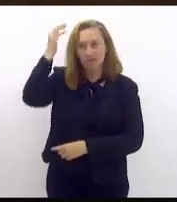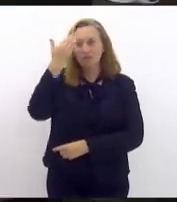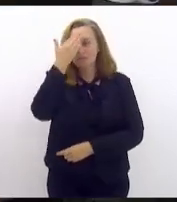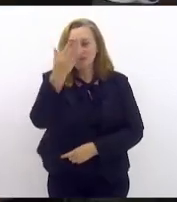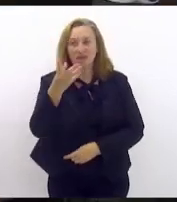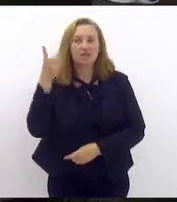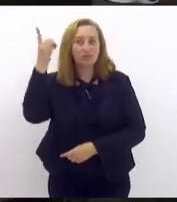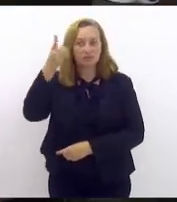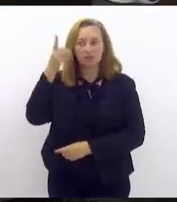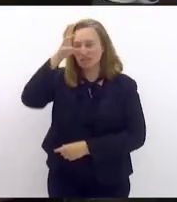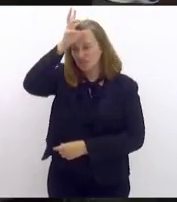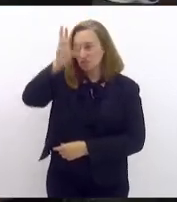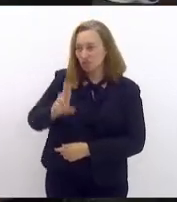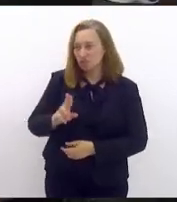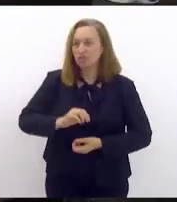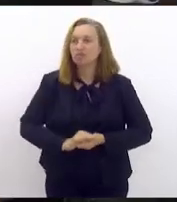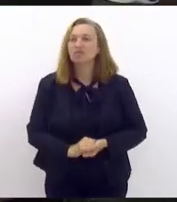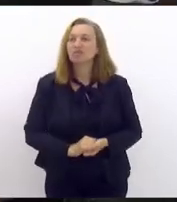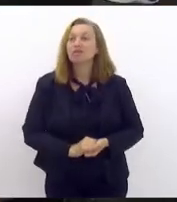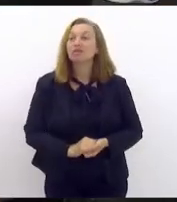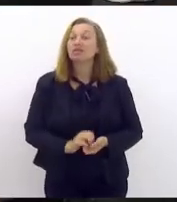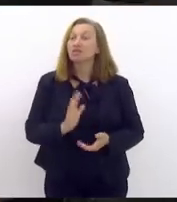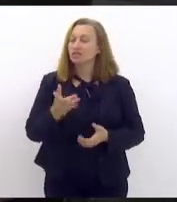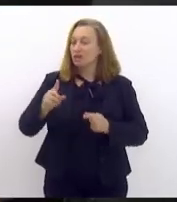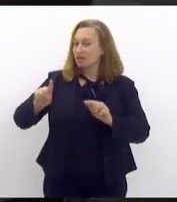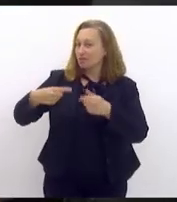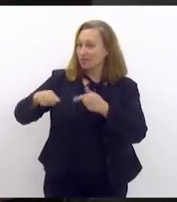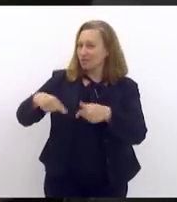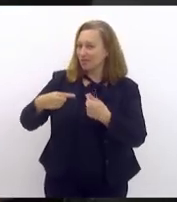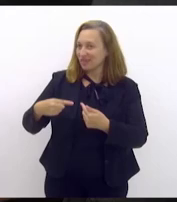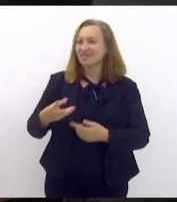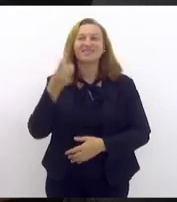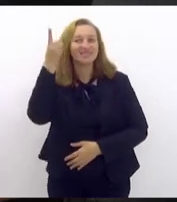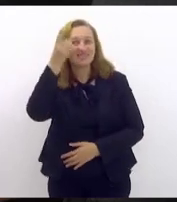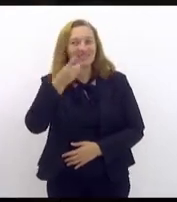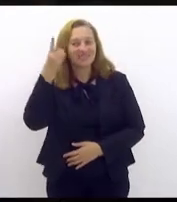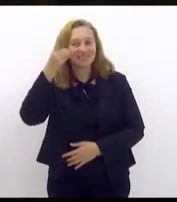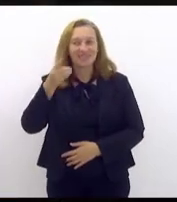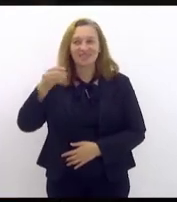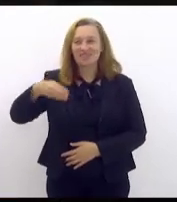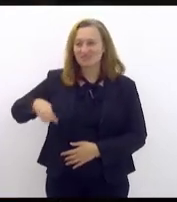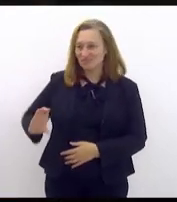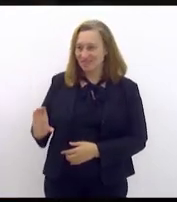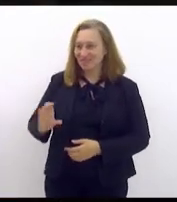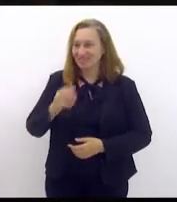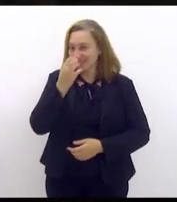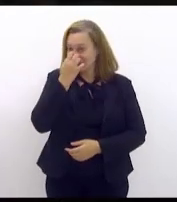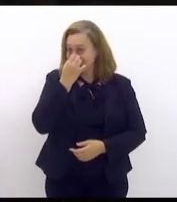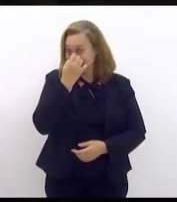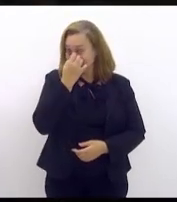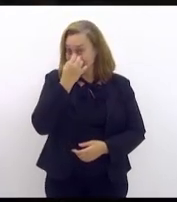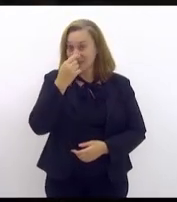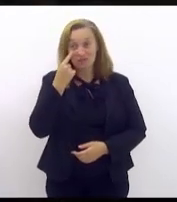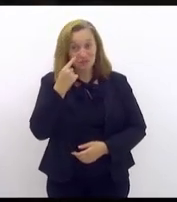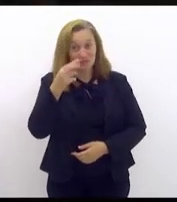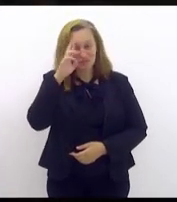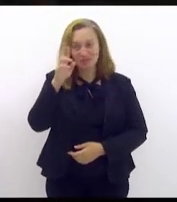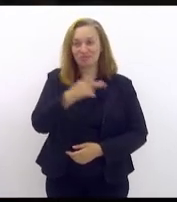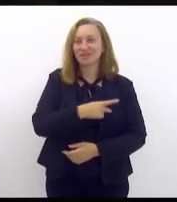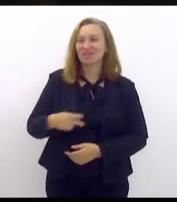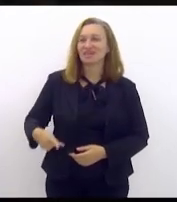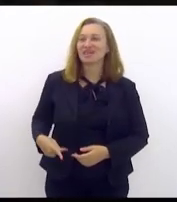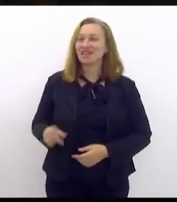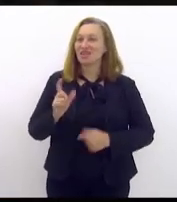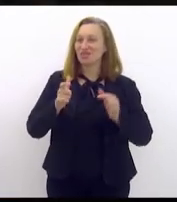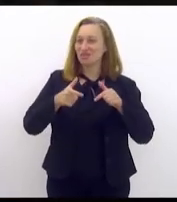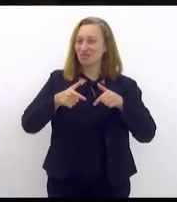deputada. Tia Ju, já que fui provocado pelo deputado Carlos Mink, viu, senhor presidente? Não vou